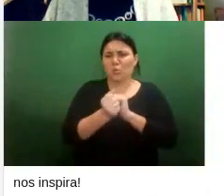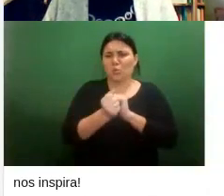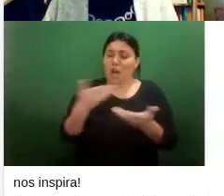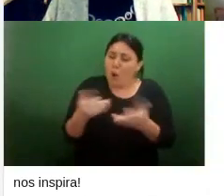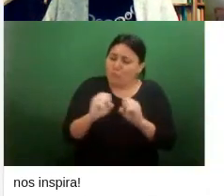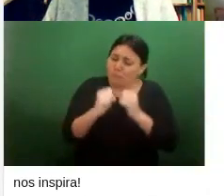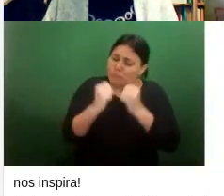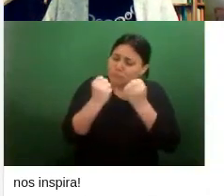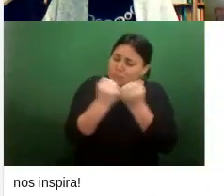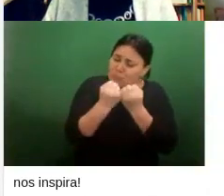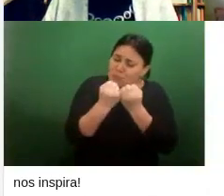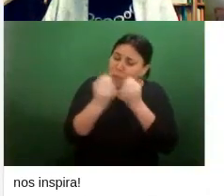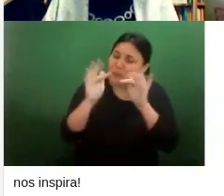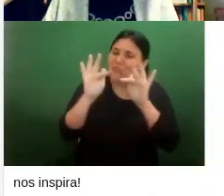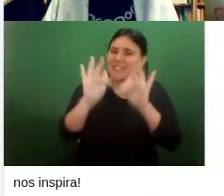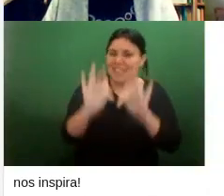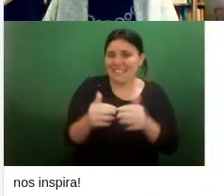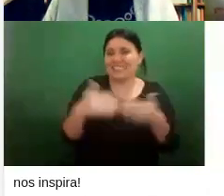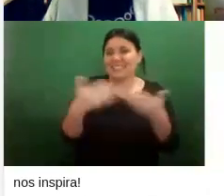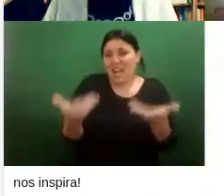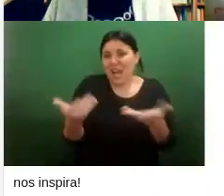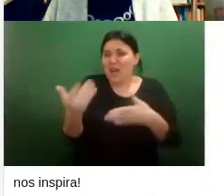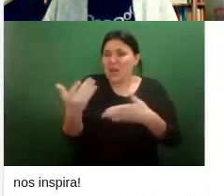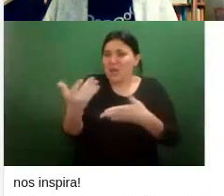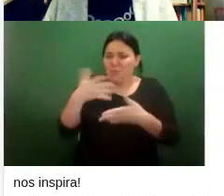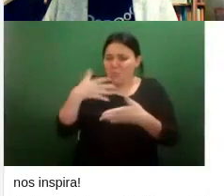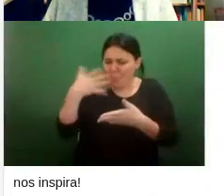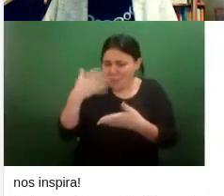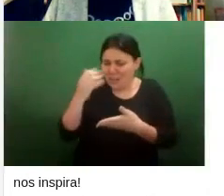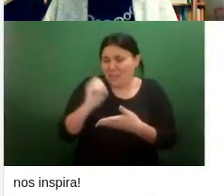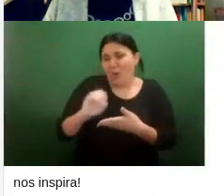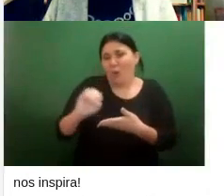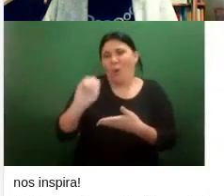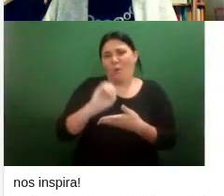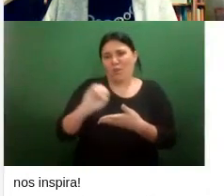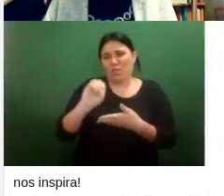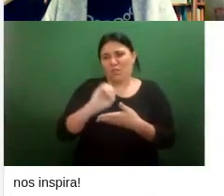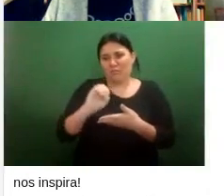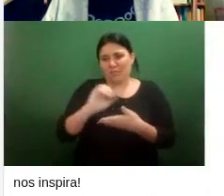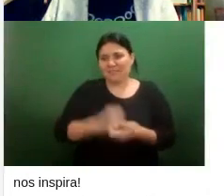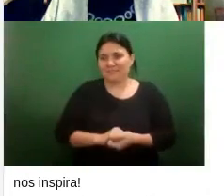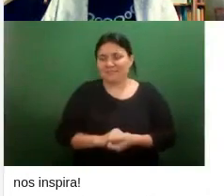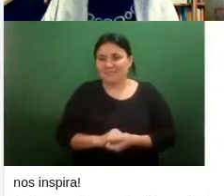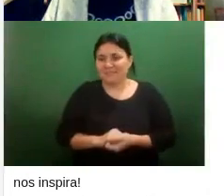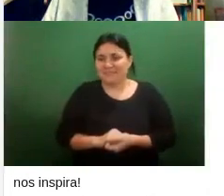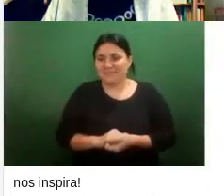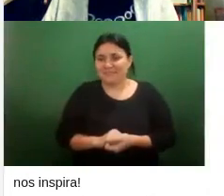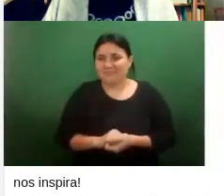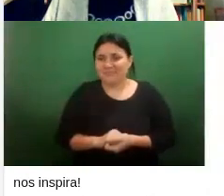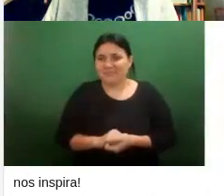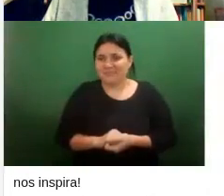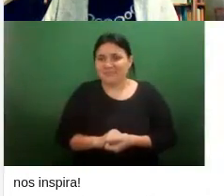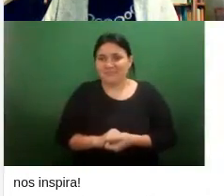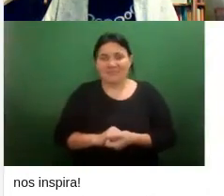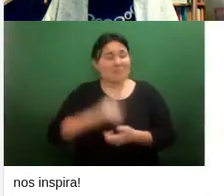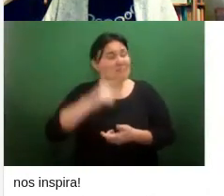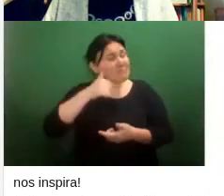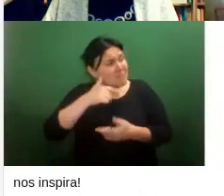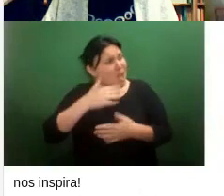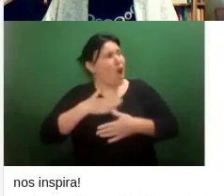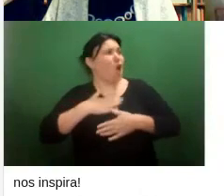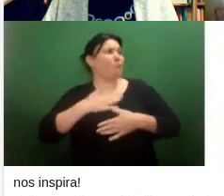seminário com chave de ouro. Ai, Nós que bom, fico ficamos muito felizes. muito honrada com isso, viu? Nós Muito ficamos muito honrada felizes com a